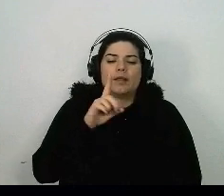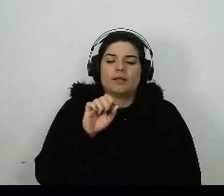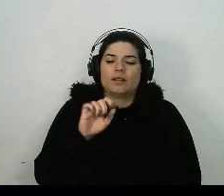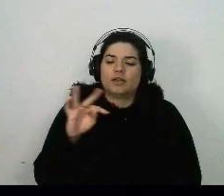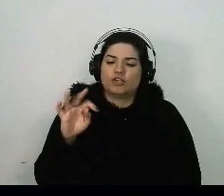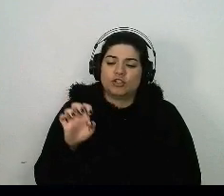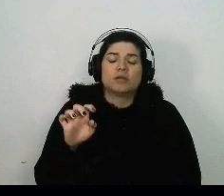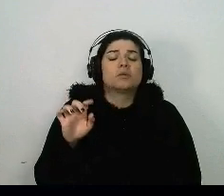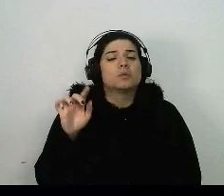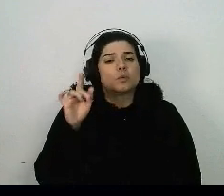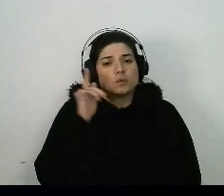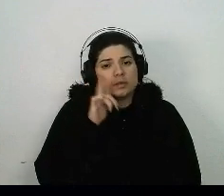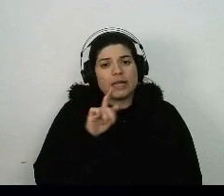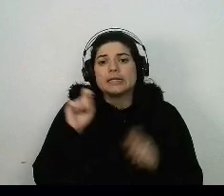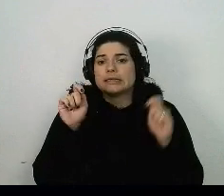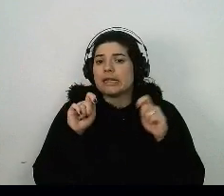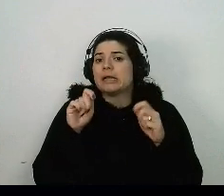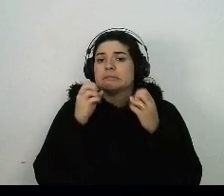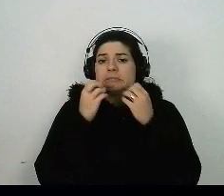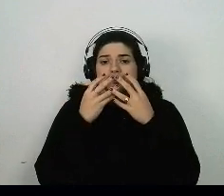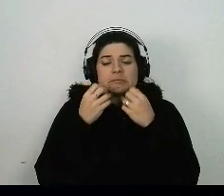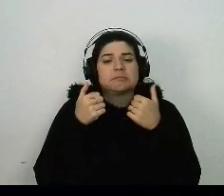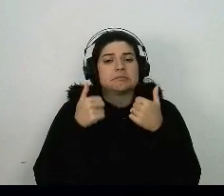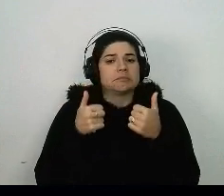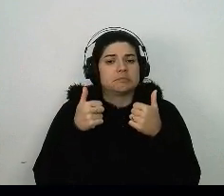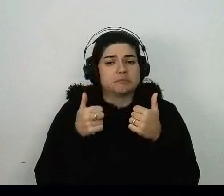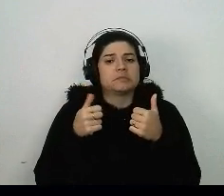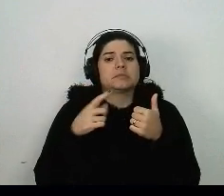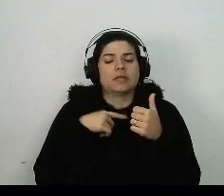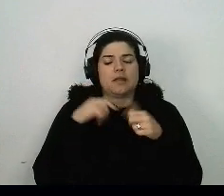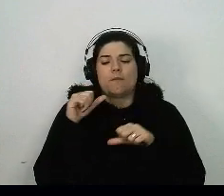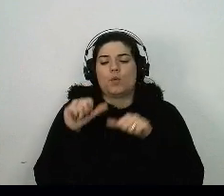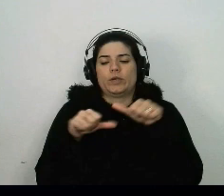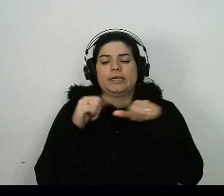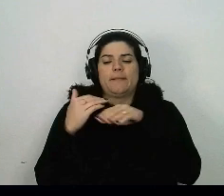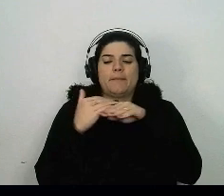teve na mudança desses padrões, né?